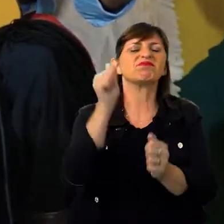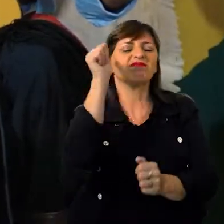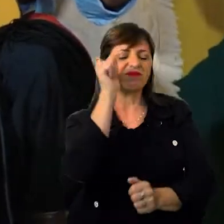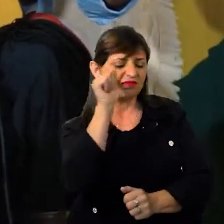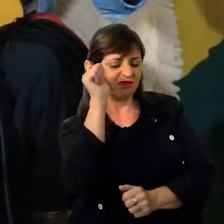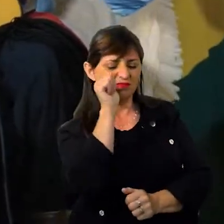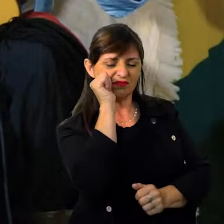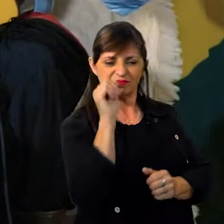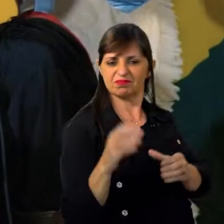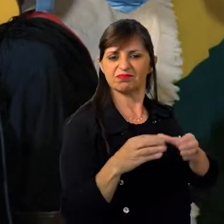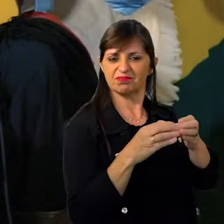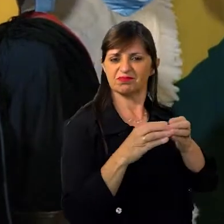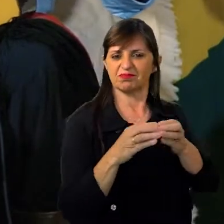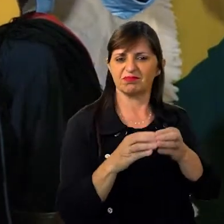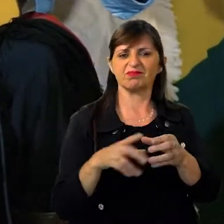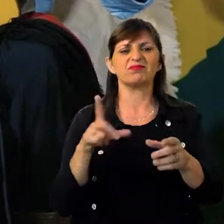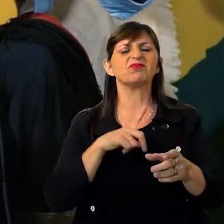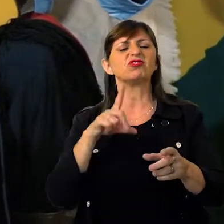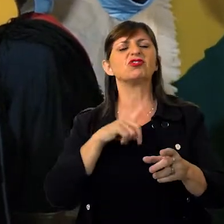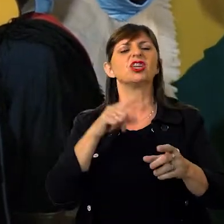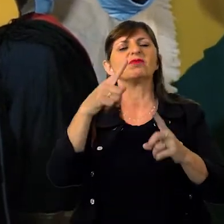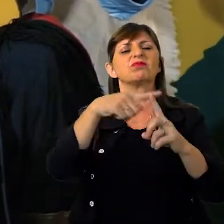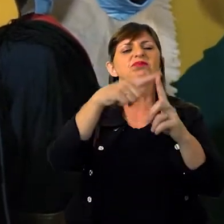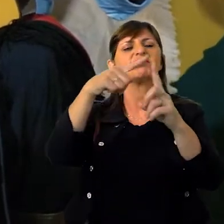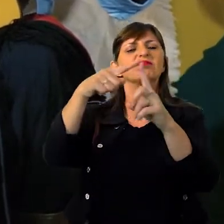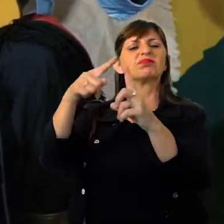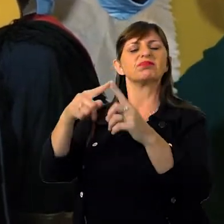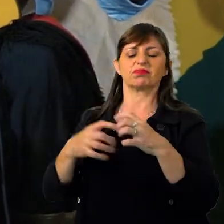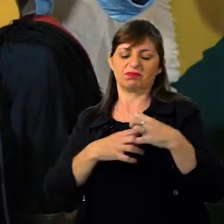lá na baixada do Manduca e